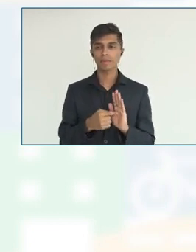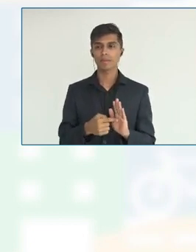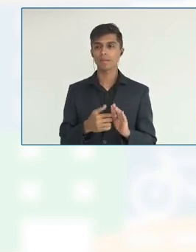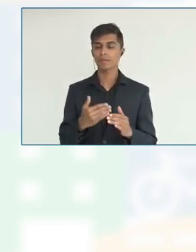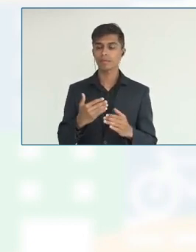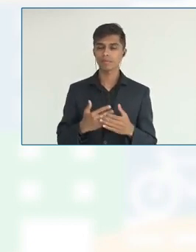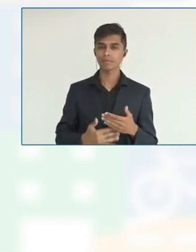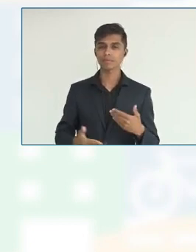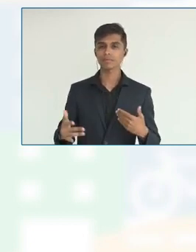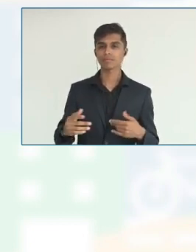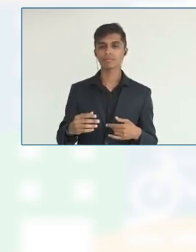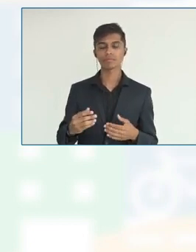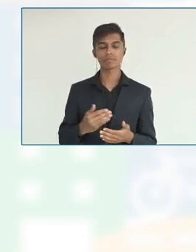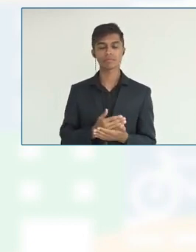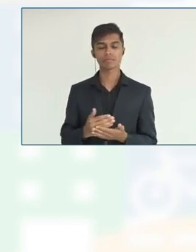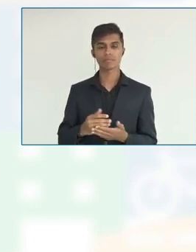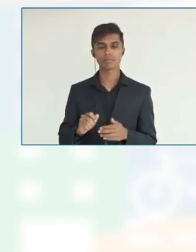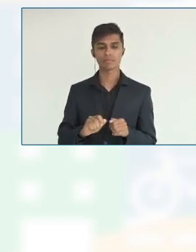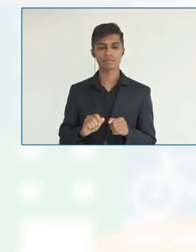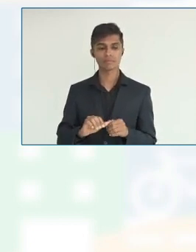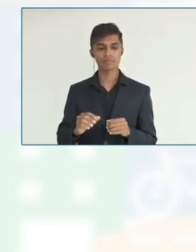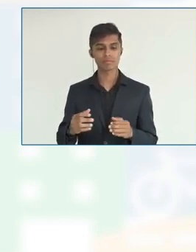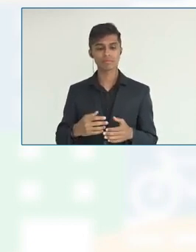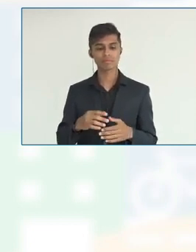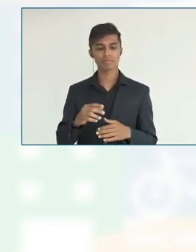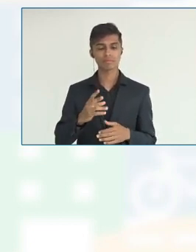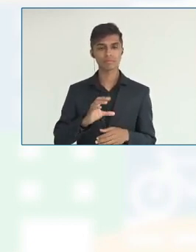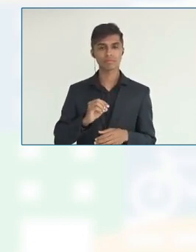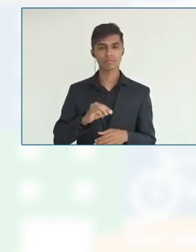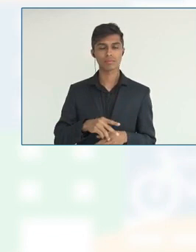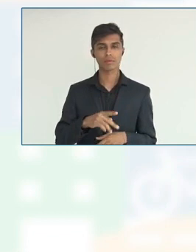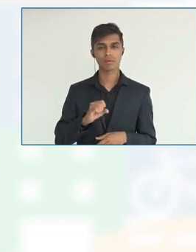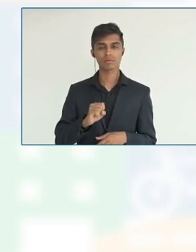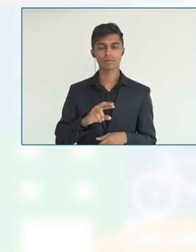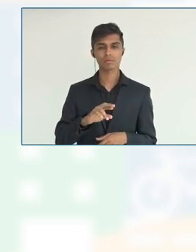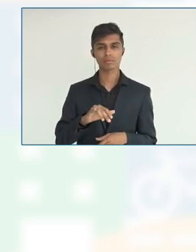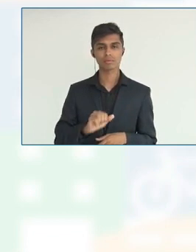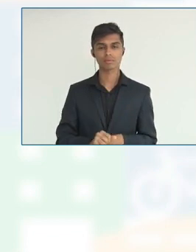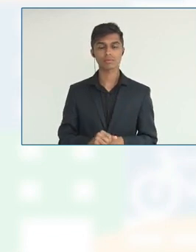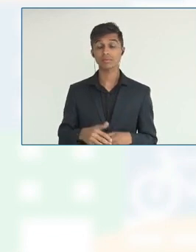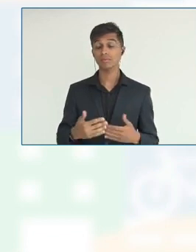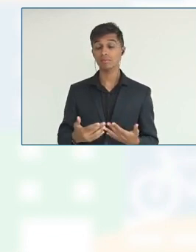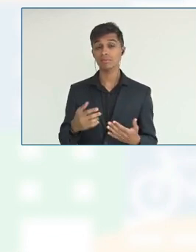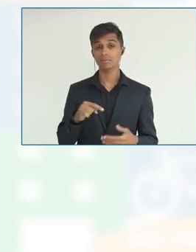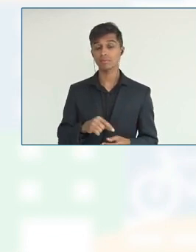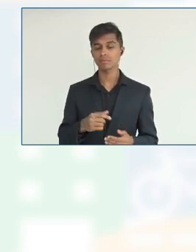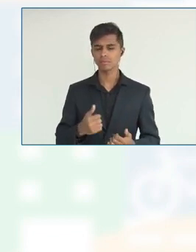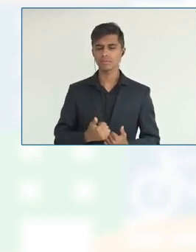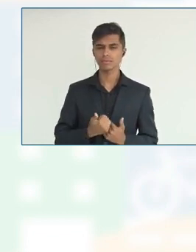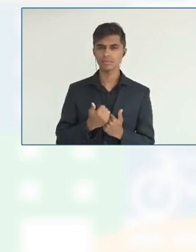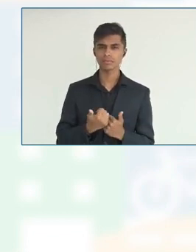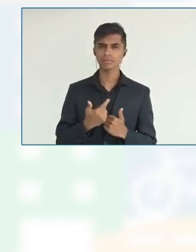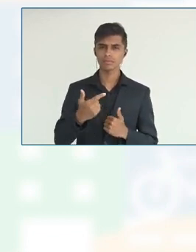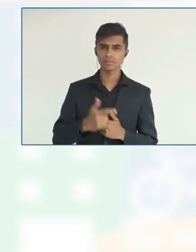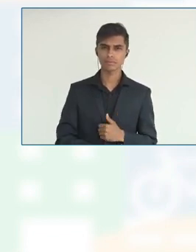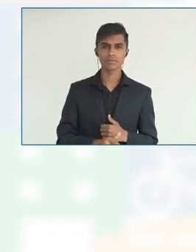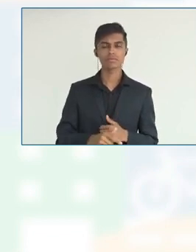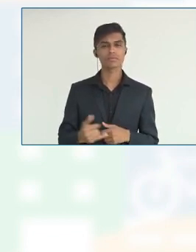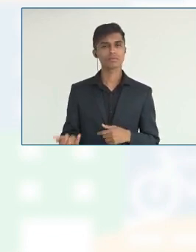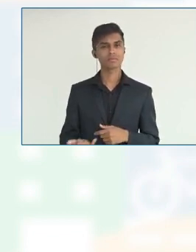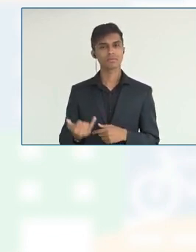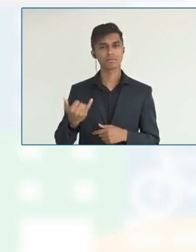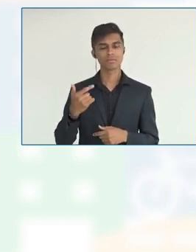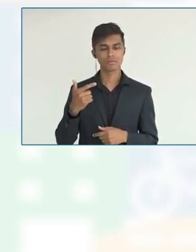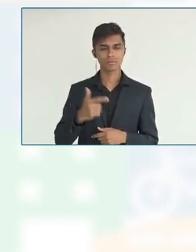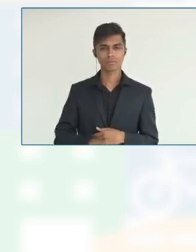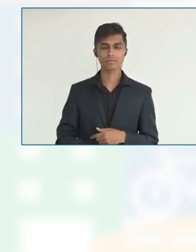intoxicação exógena passa a ser de notificação compulsória. E isso reforça, né, a importância,